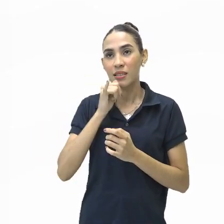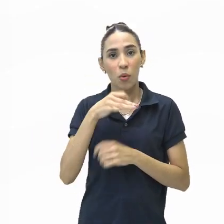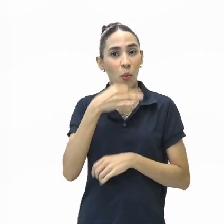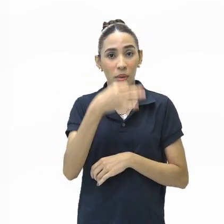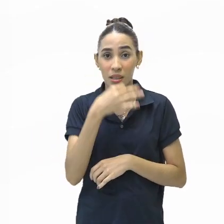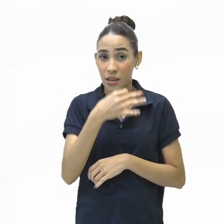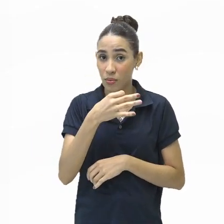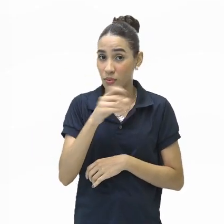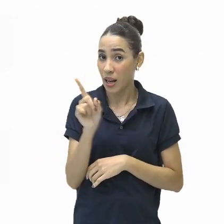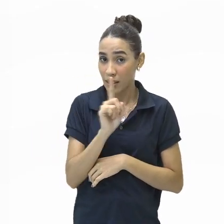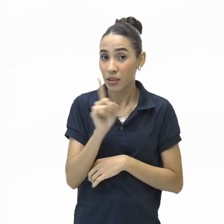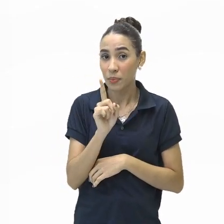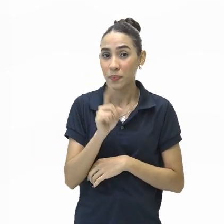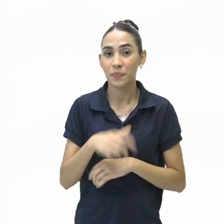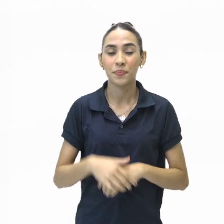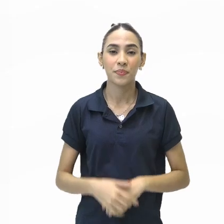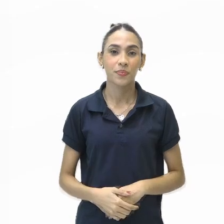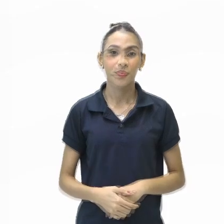posicionar. Ainda não.